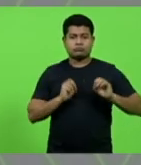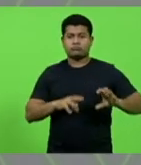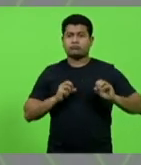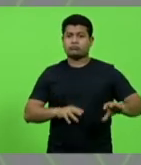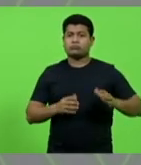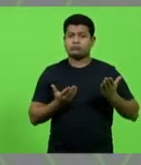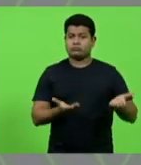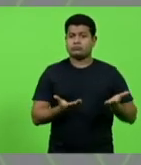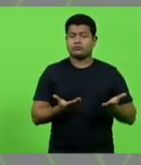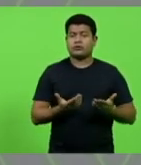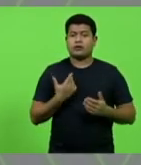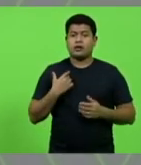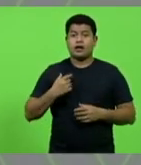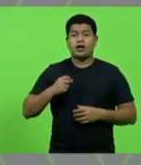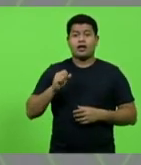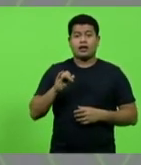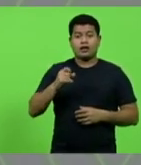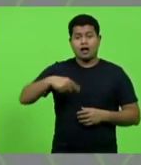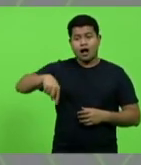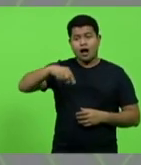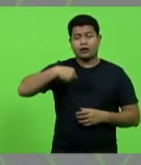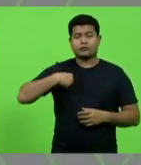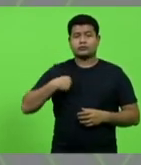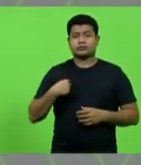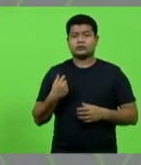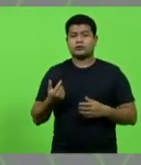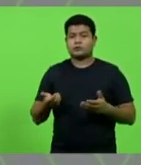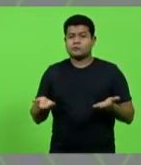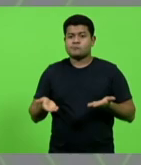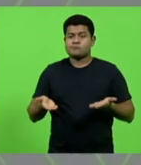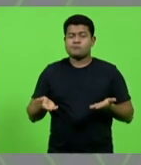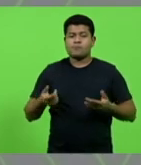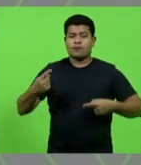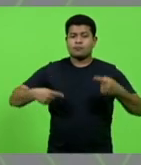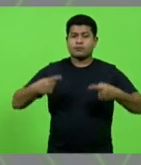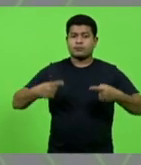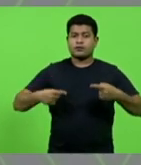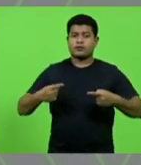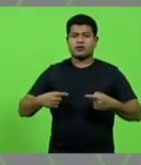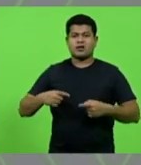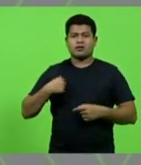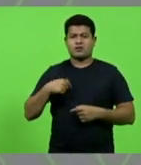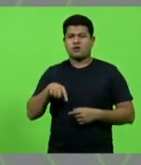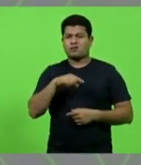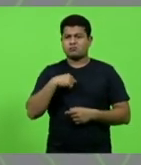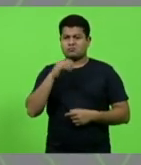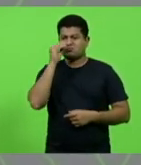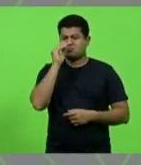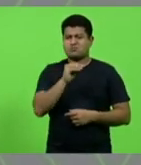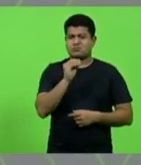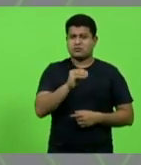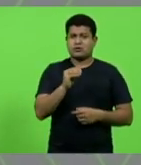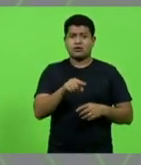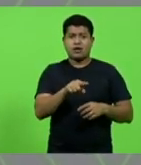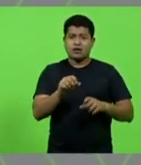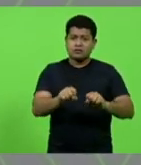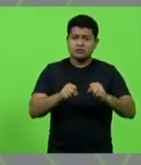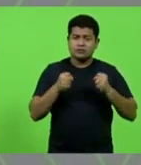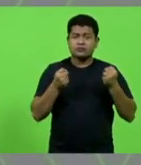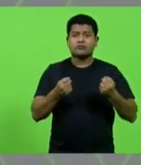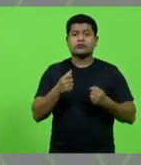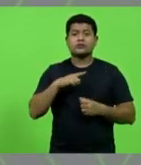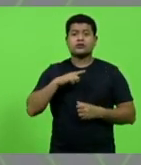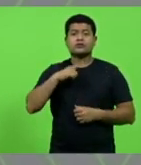mim e certamente pelos demais participantes, e nada desmerece o esforço daqueles que desejam educar os seus filhos em